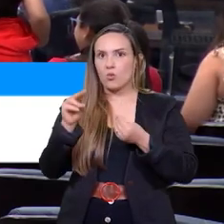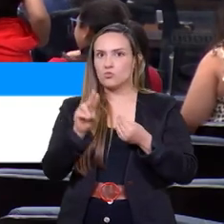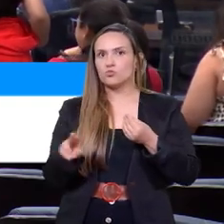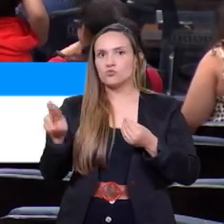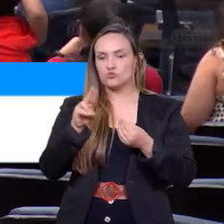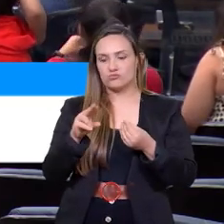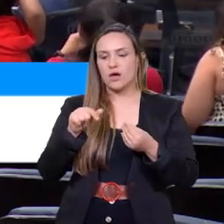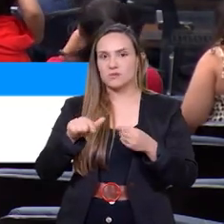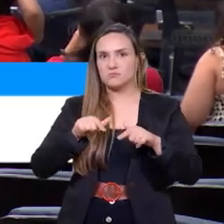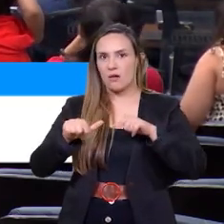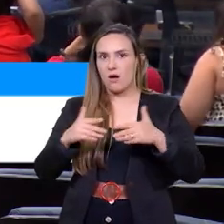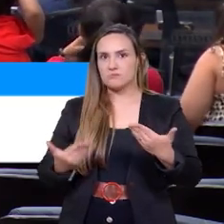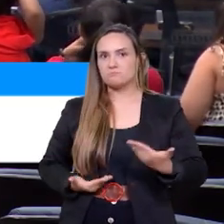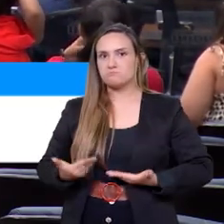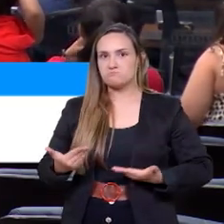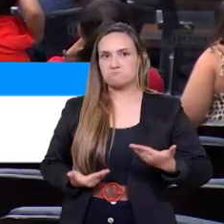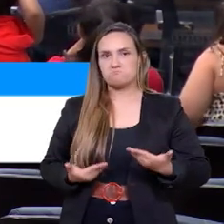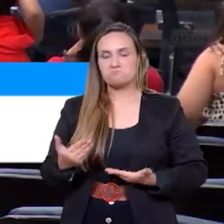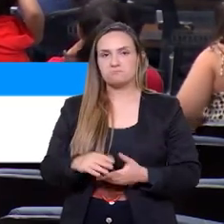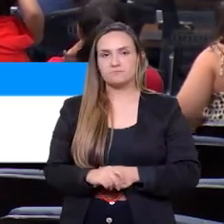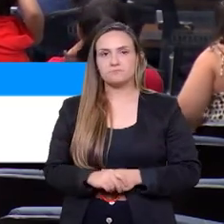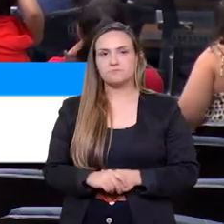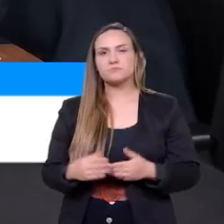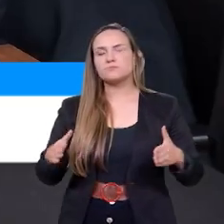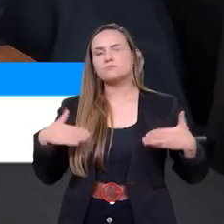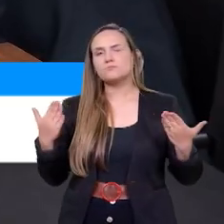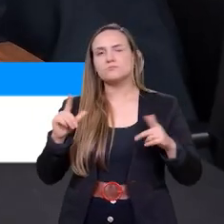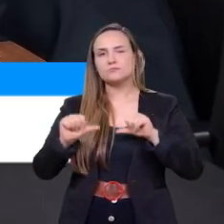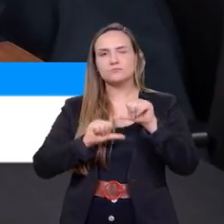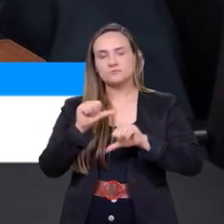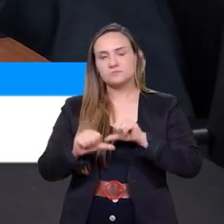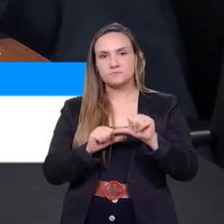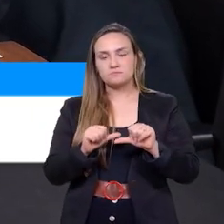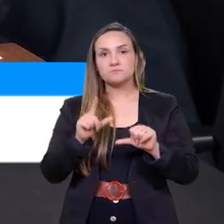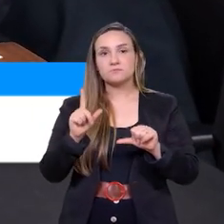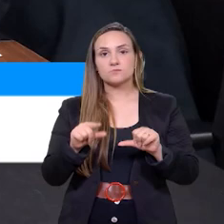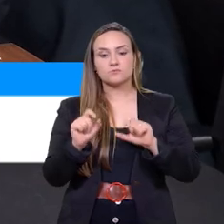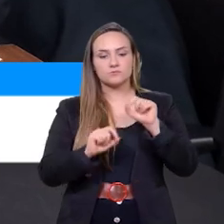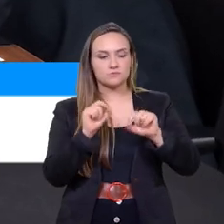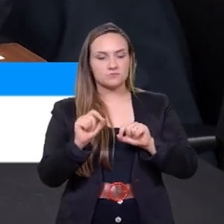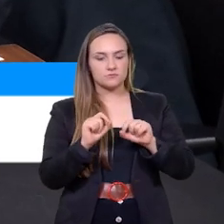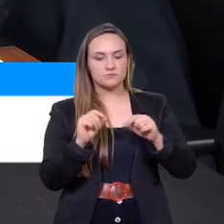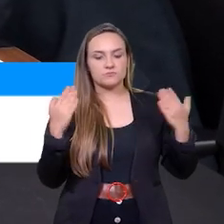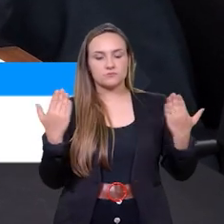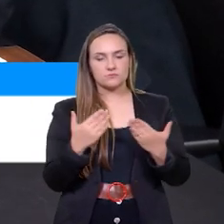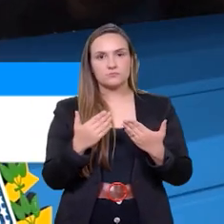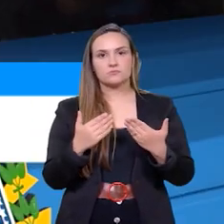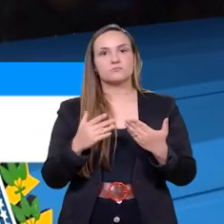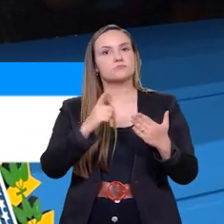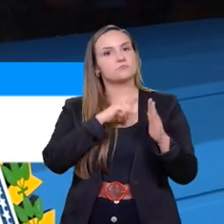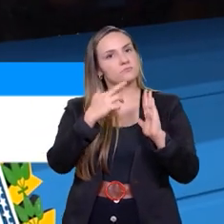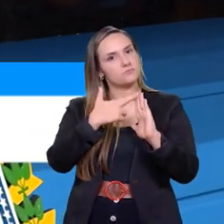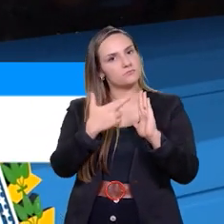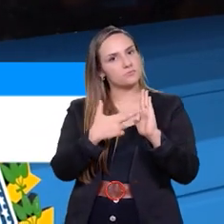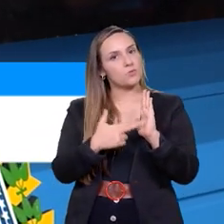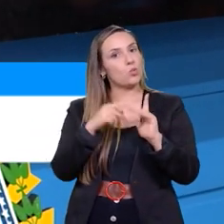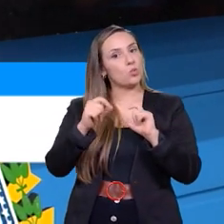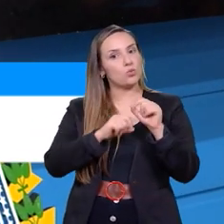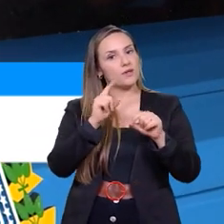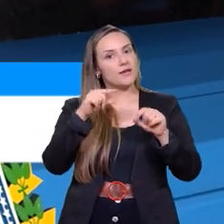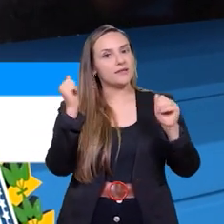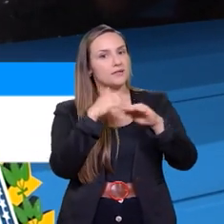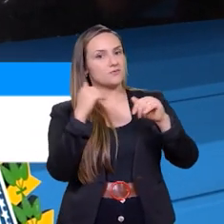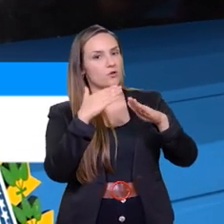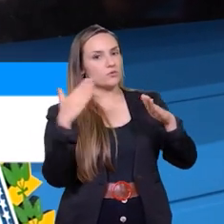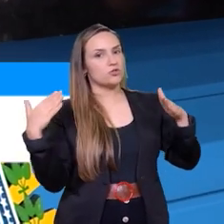para exploração e funcionamento desse serviço as mudanças tratam sobre o circuito fechado conceituando